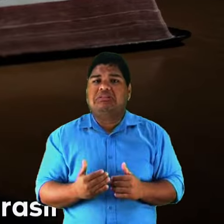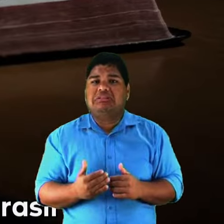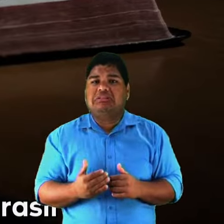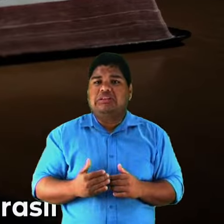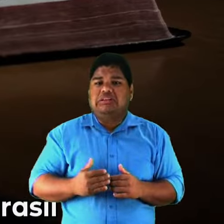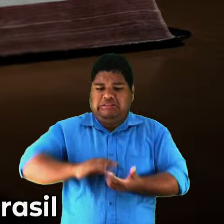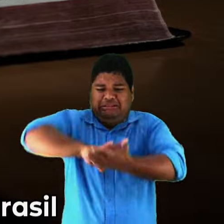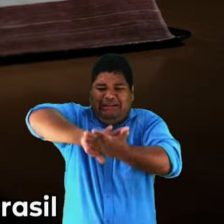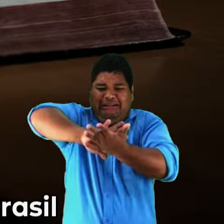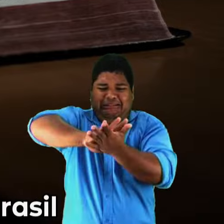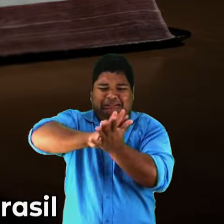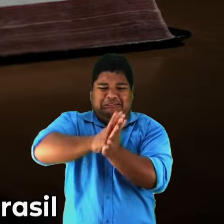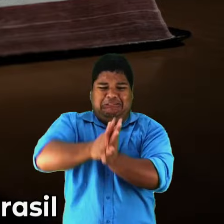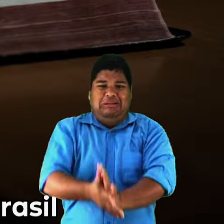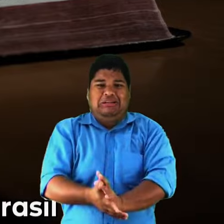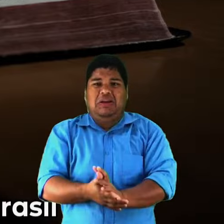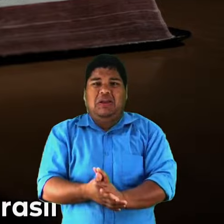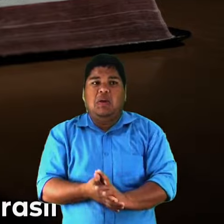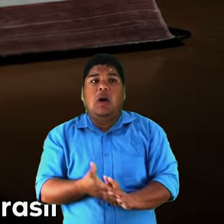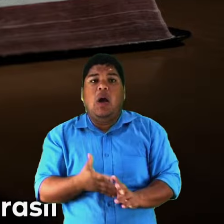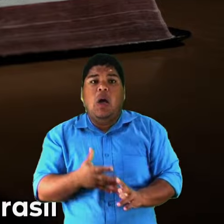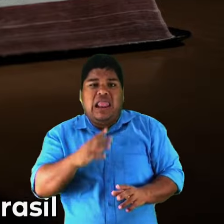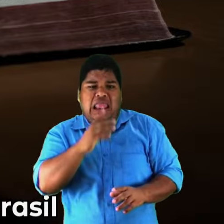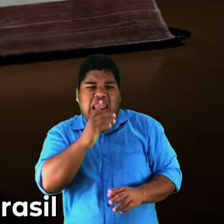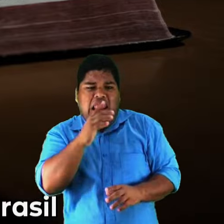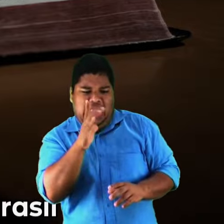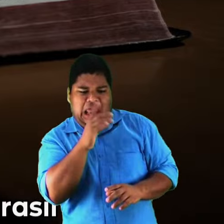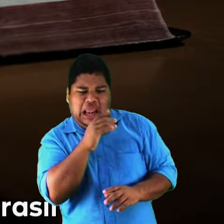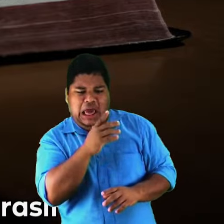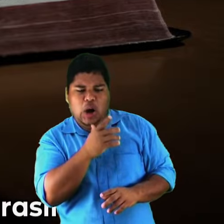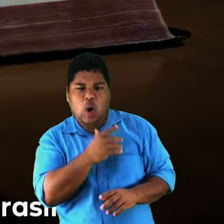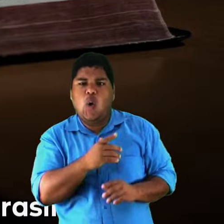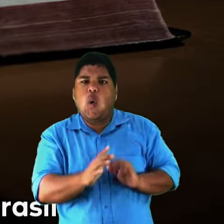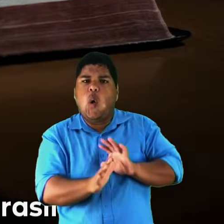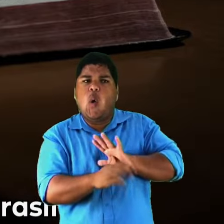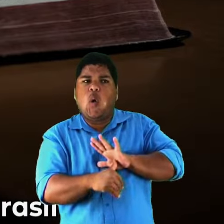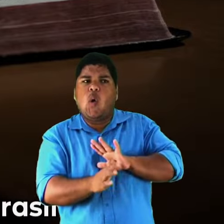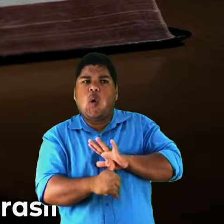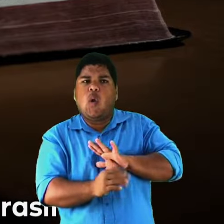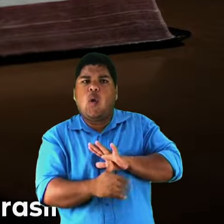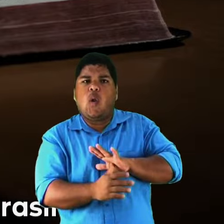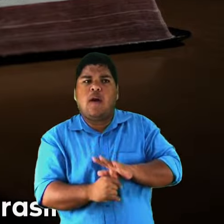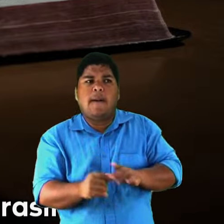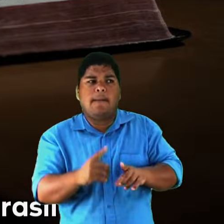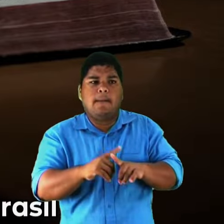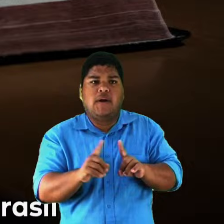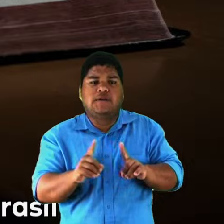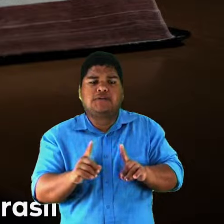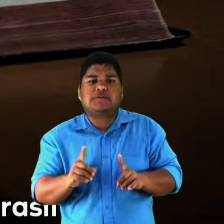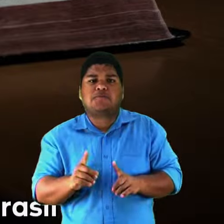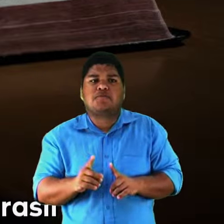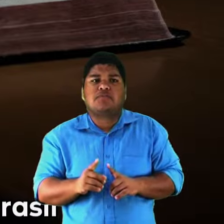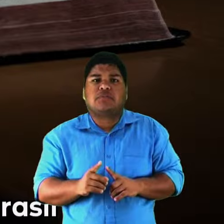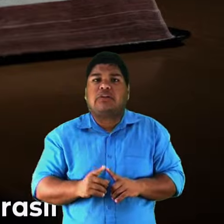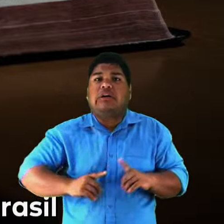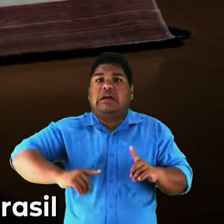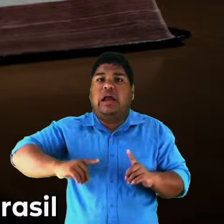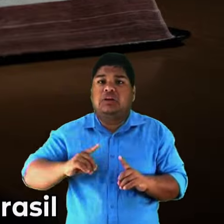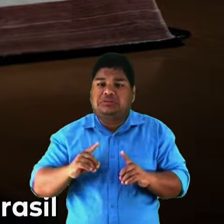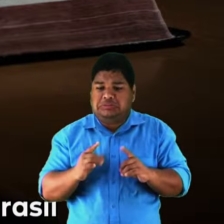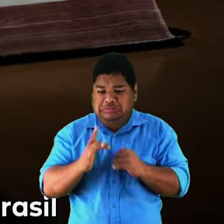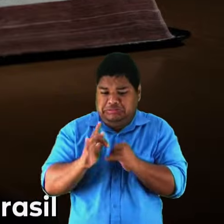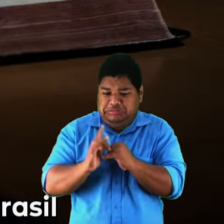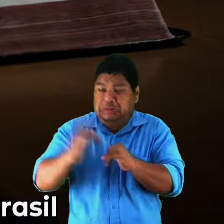ladrões escavam e roubam. Mas ajuntem tesouros no céu, onde